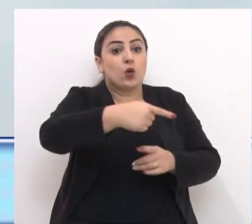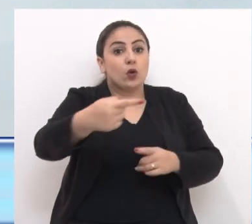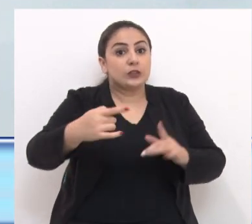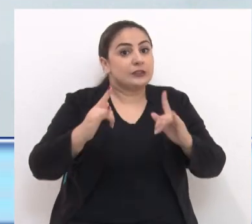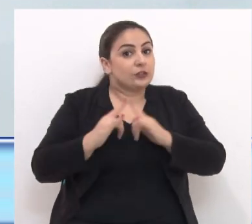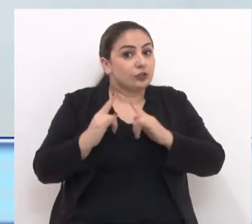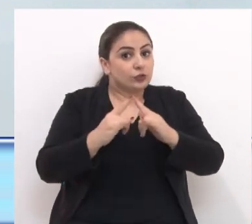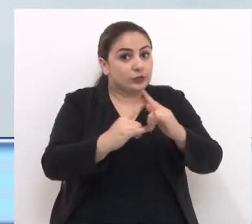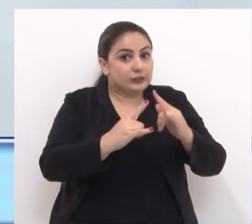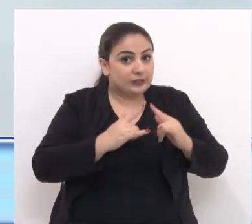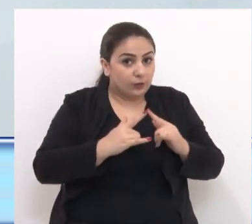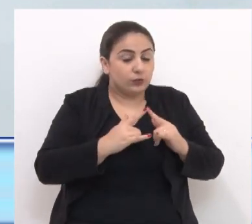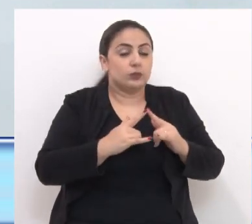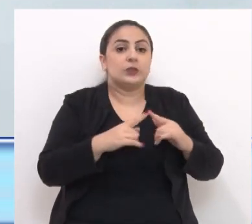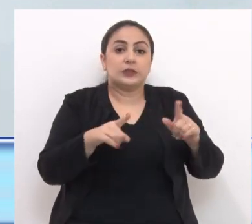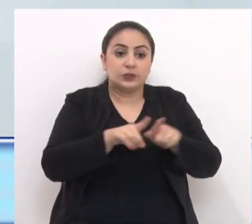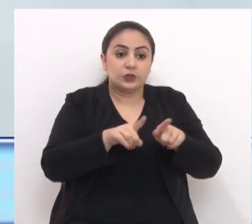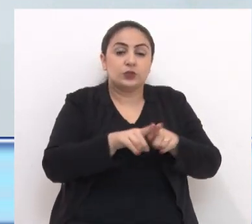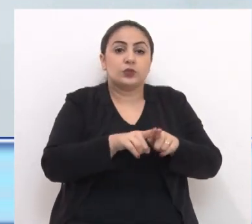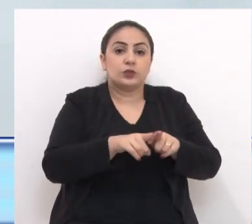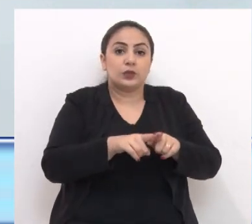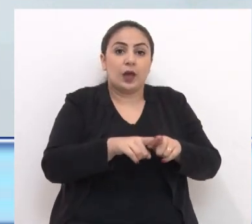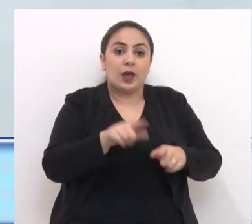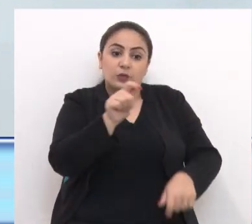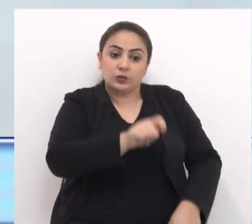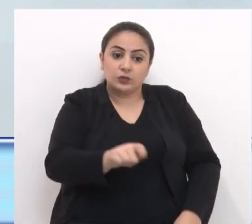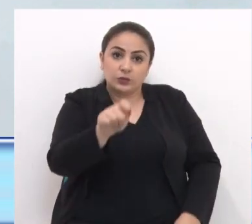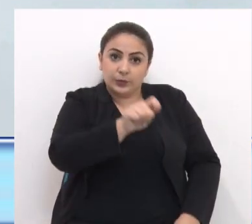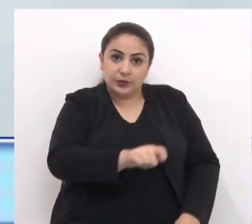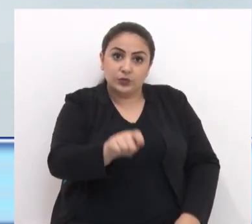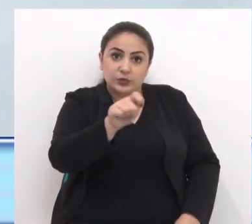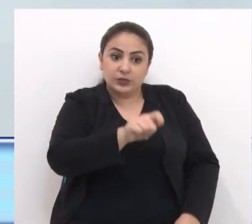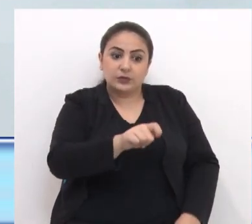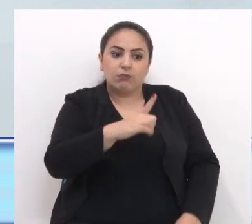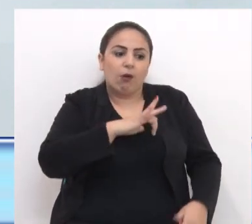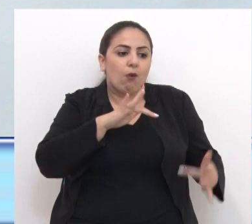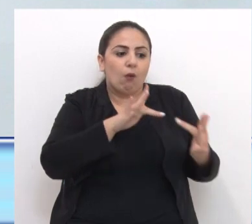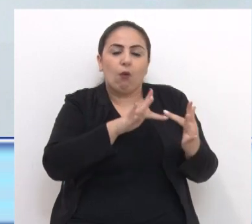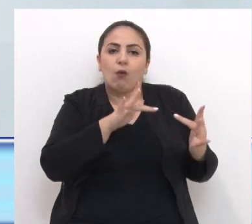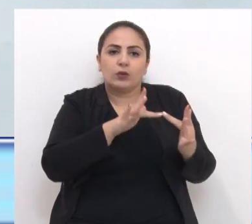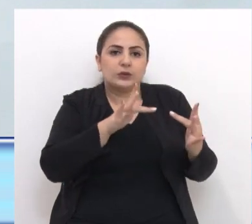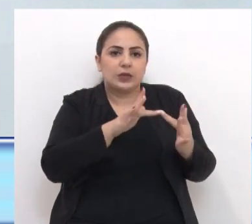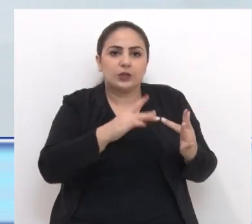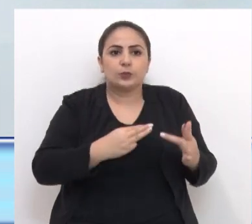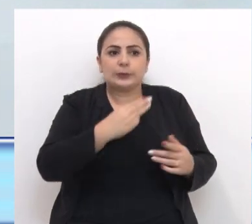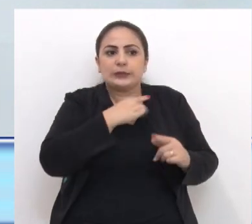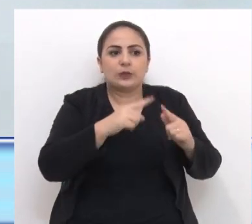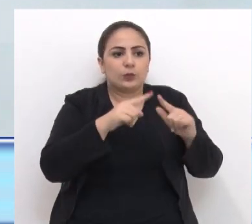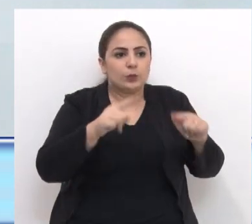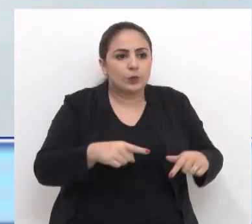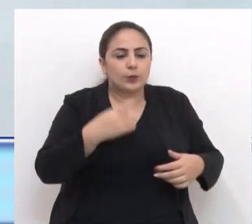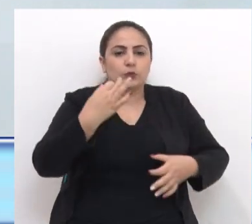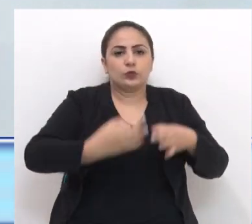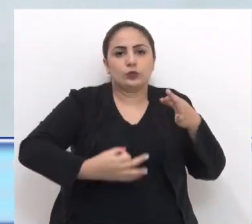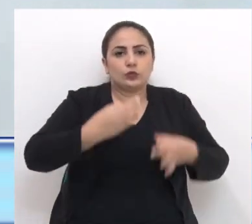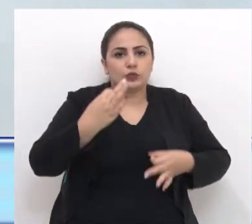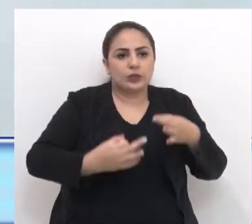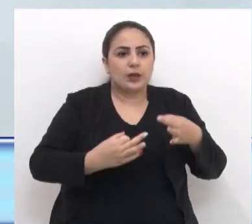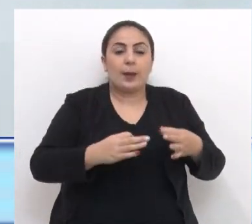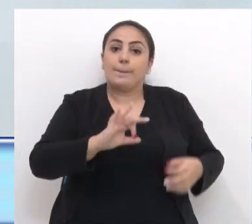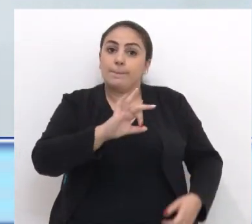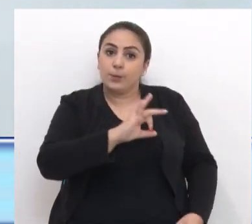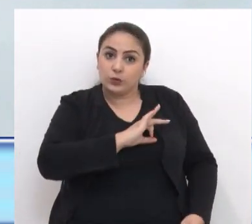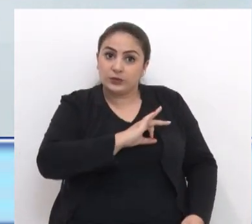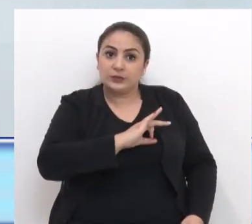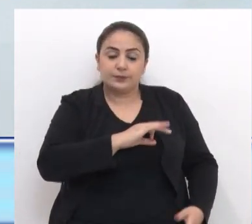criminal e as demais instituições, e isso a associação ela busca fazer esse contato com o Ministério Público, com o